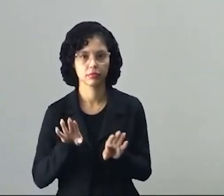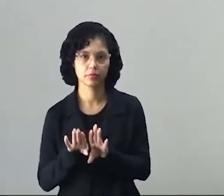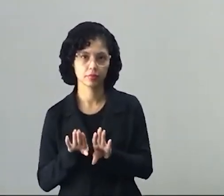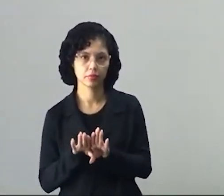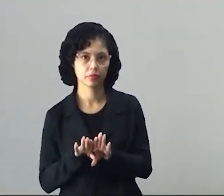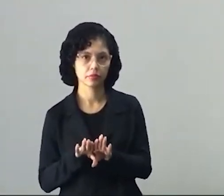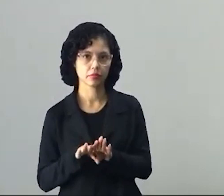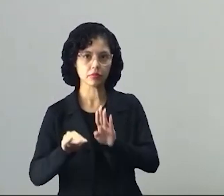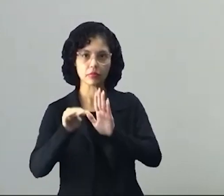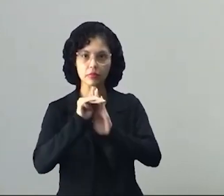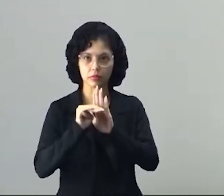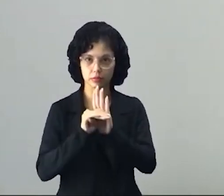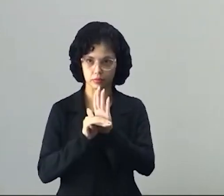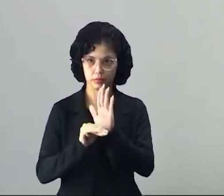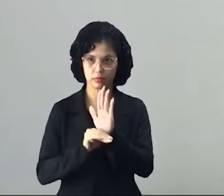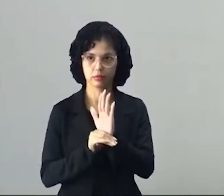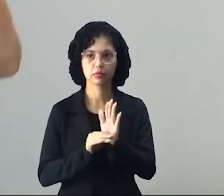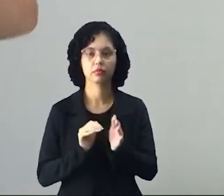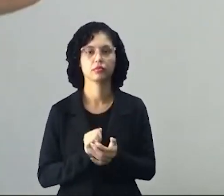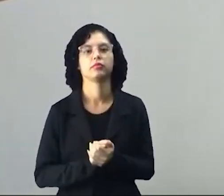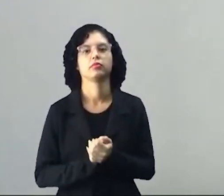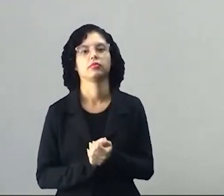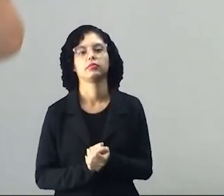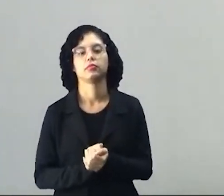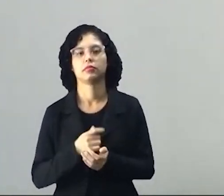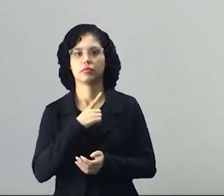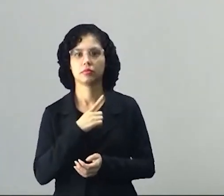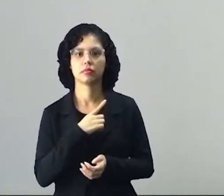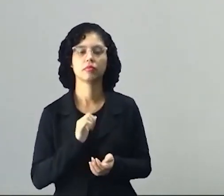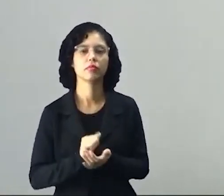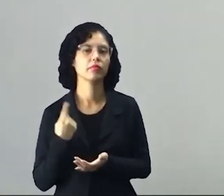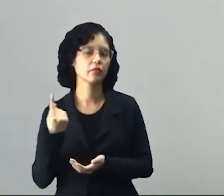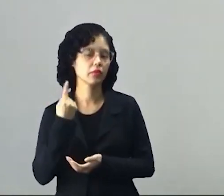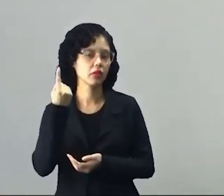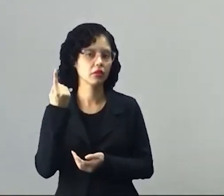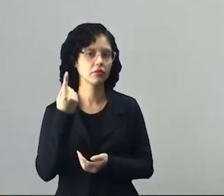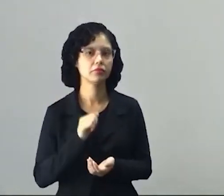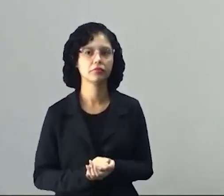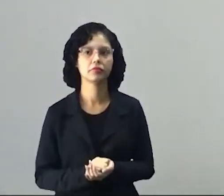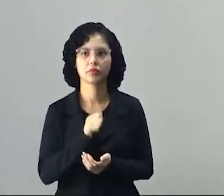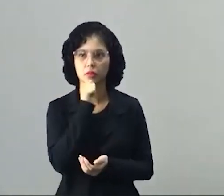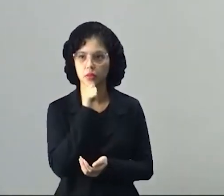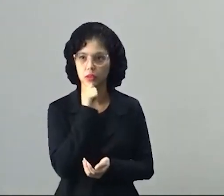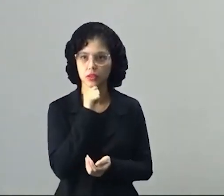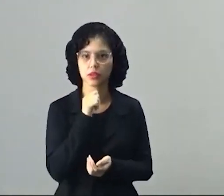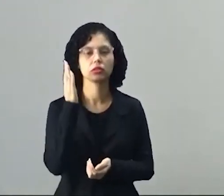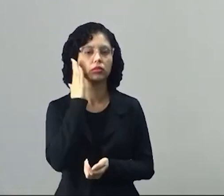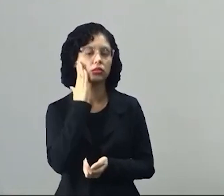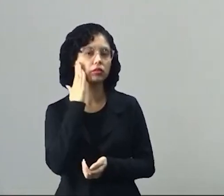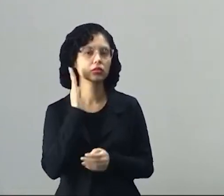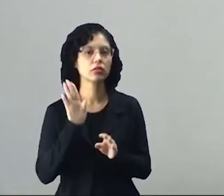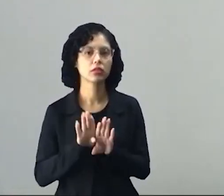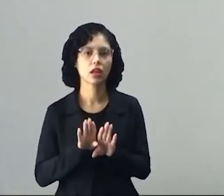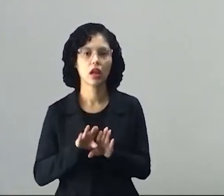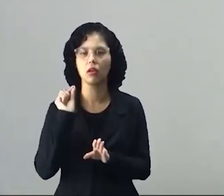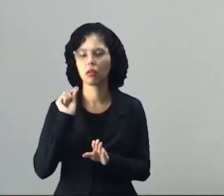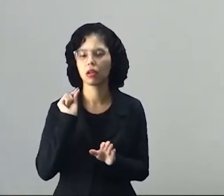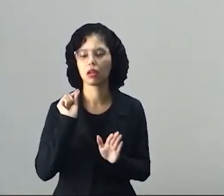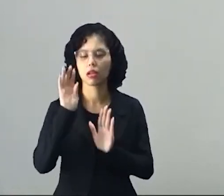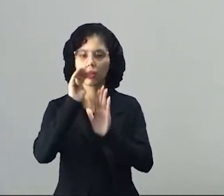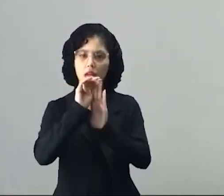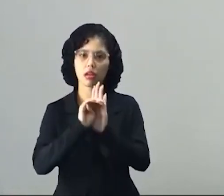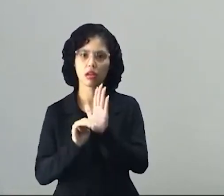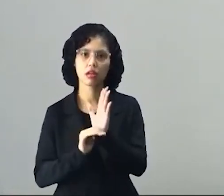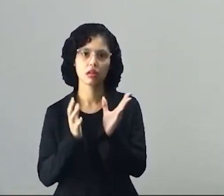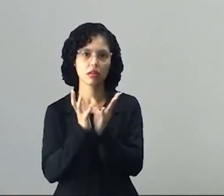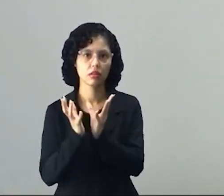subfilos, classes e ordens, que são as classificações mais altas, digamos assim. para que a gente entenda o que vai colocar